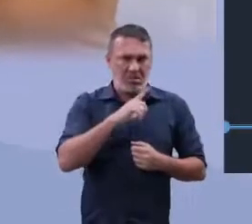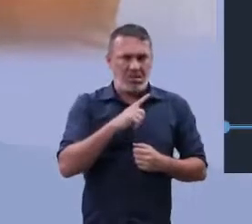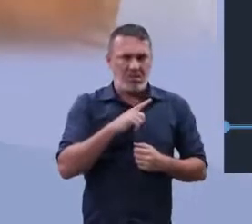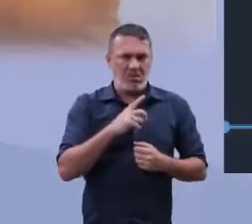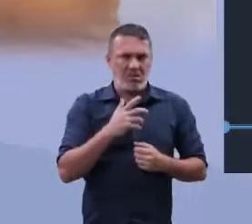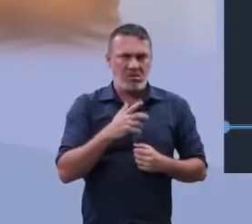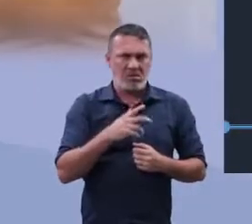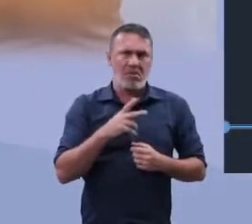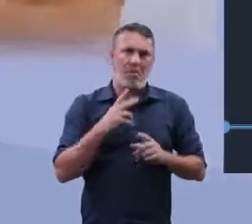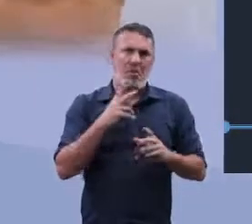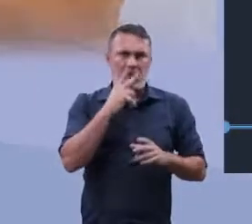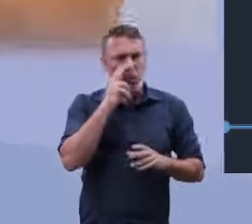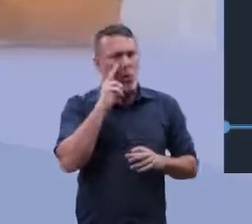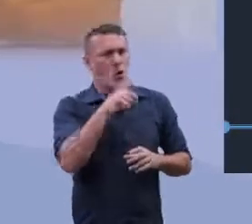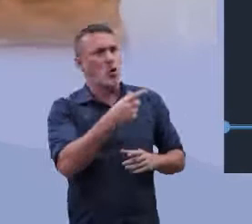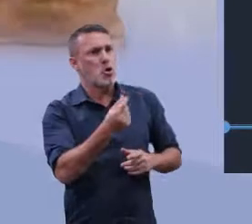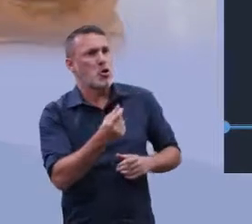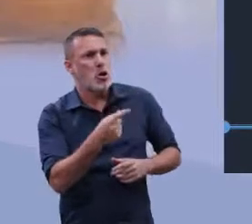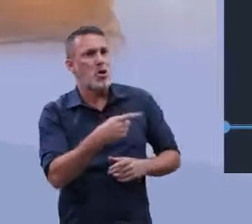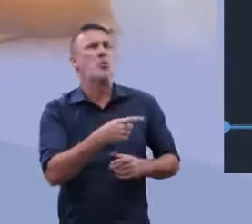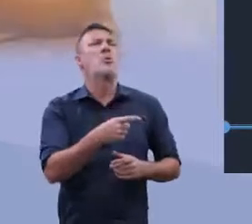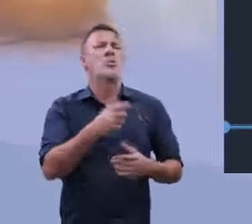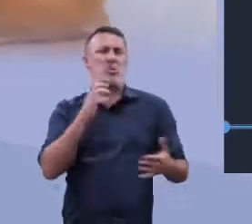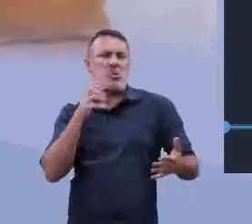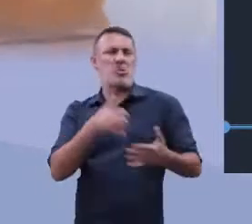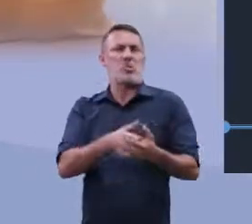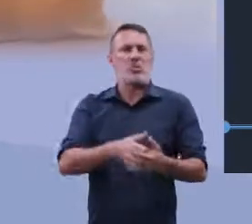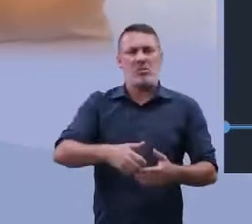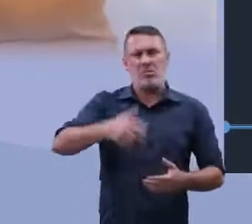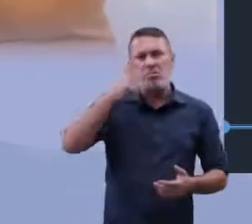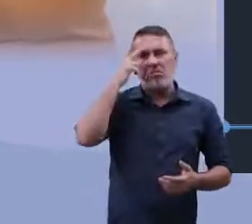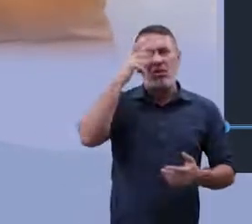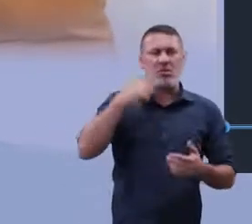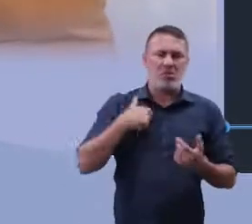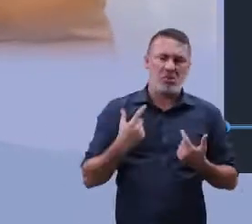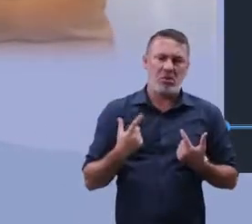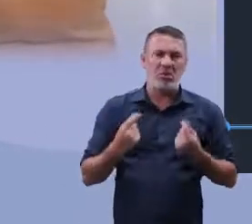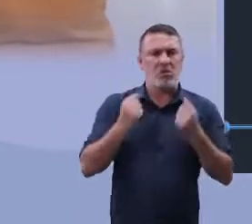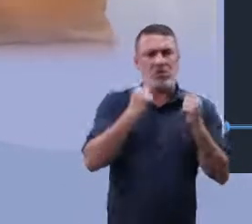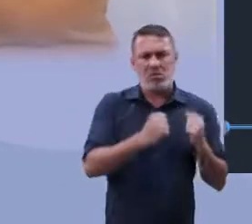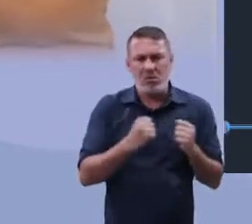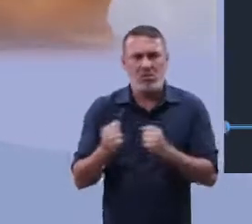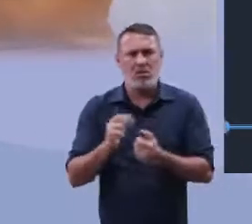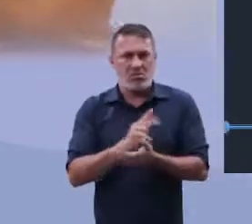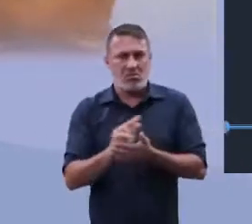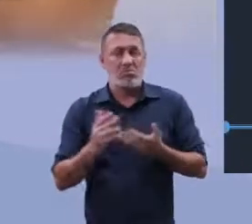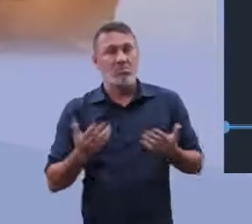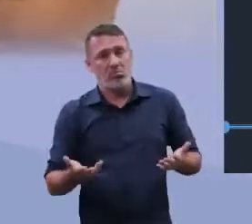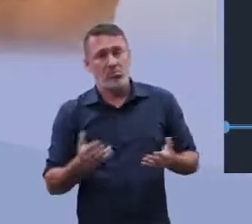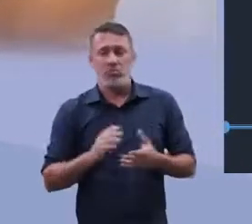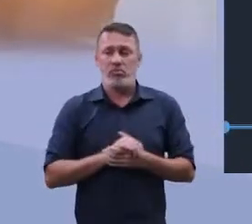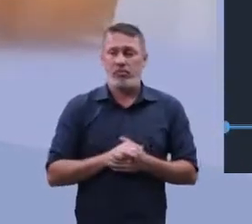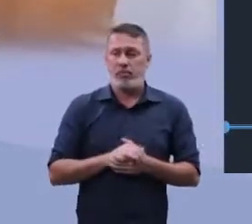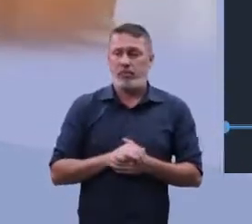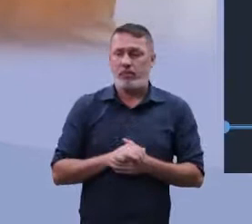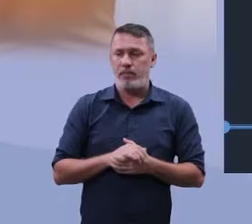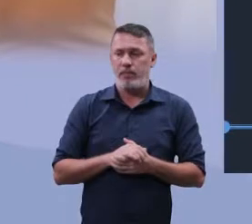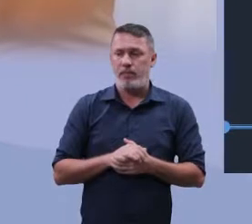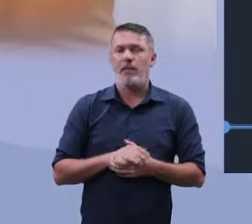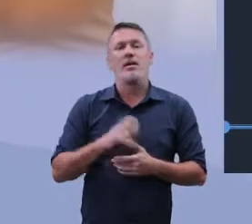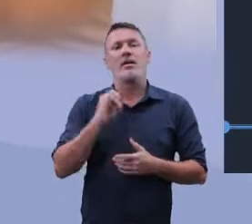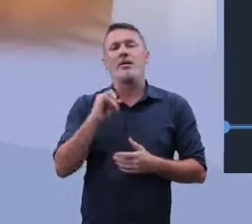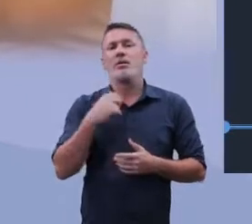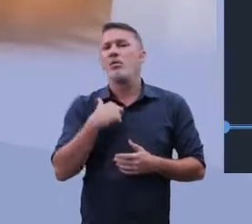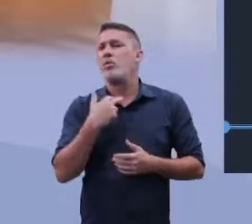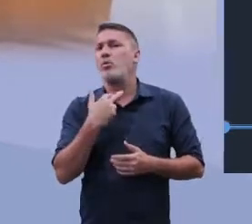tenho, né, eu tenho muito dinheiro, eu posso comprar, então eu vou sentir mais rico, mais poderoso?